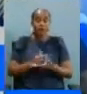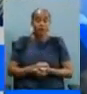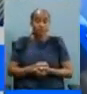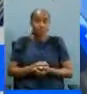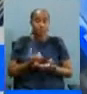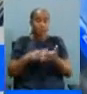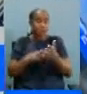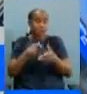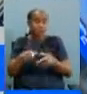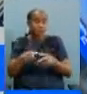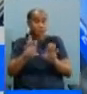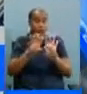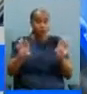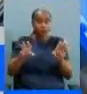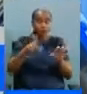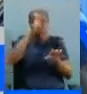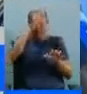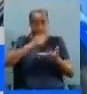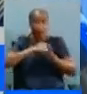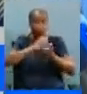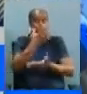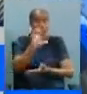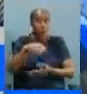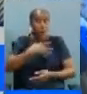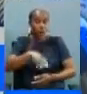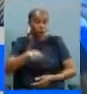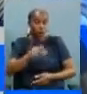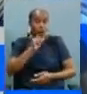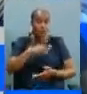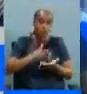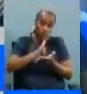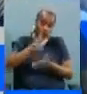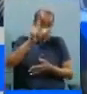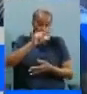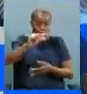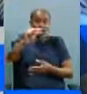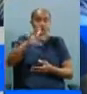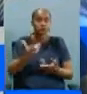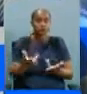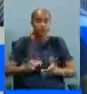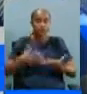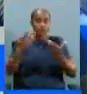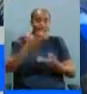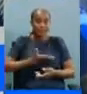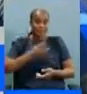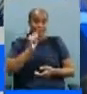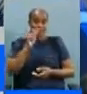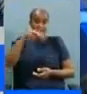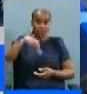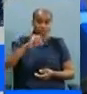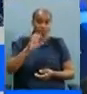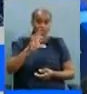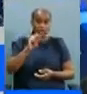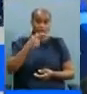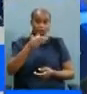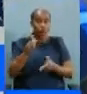em apoiar os países do mundo para que nós possamos ir longe, inclusive na democratização, diria eu,